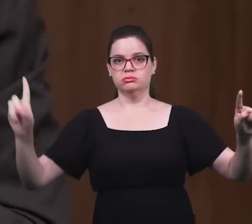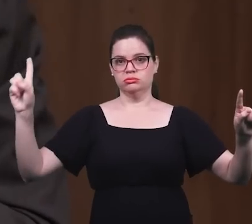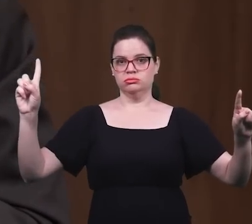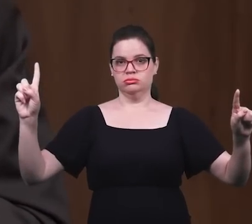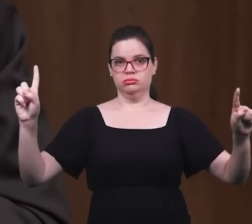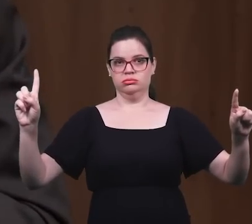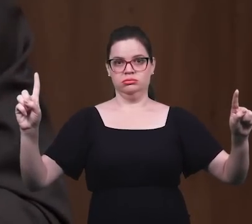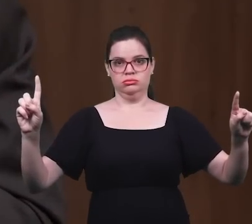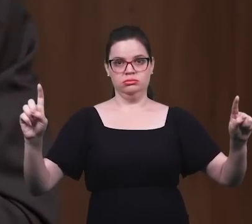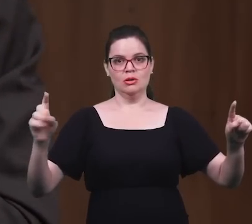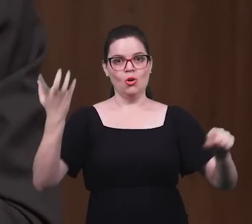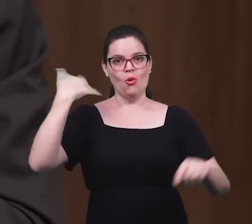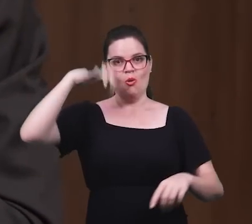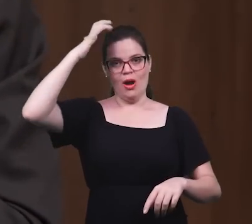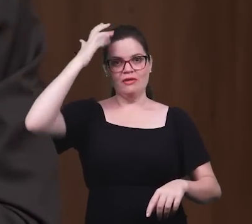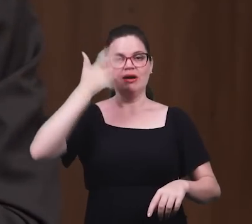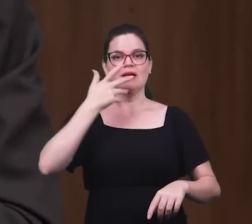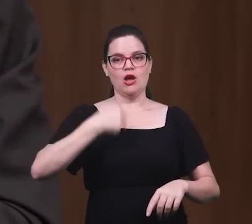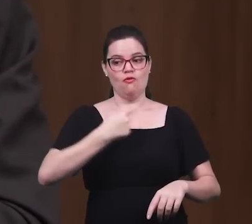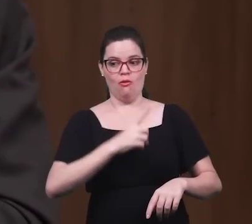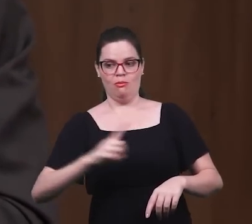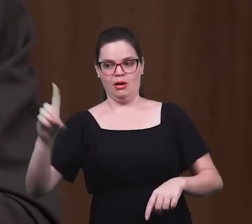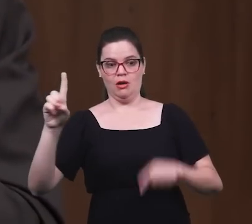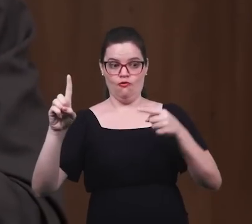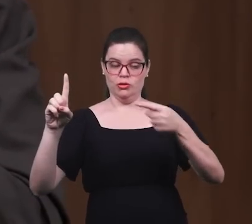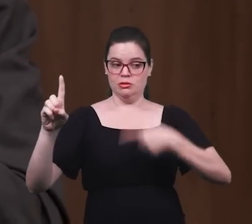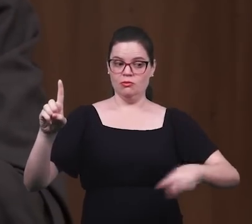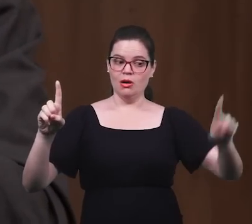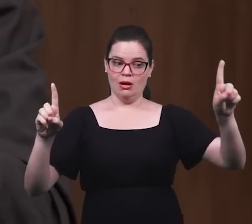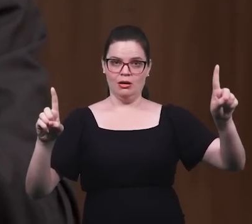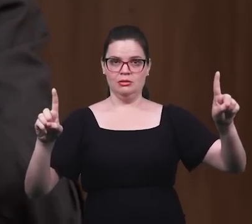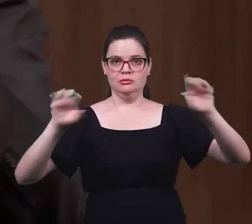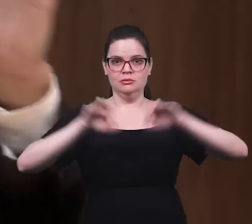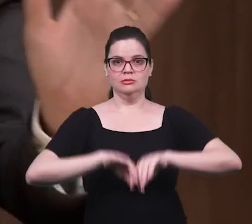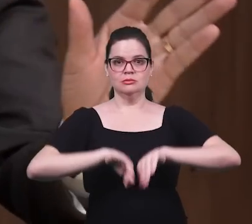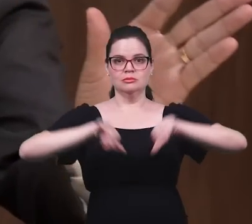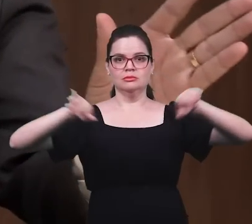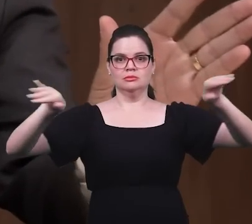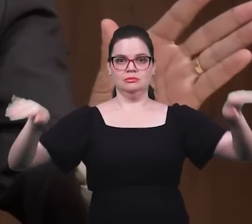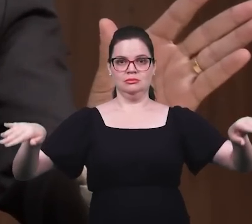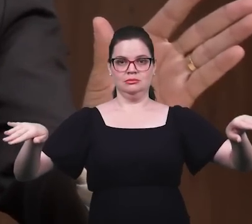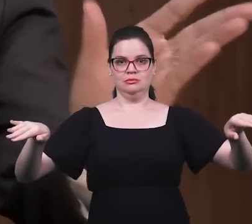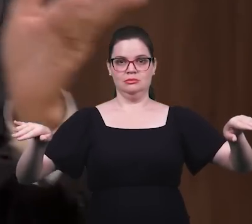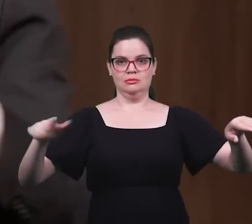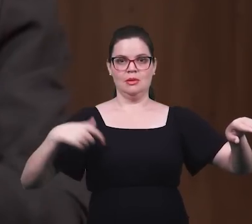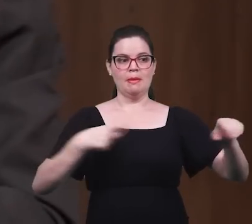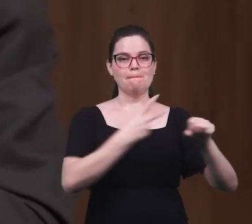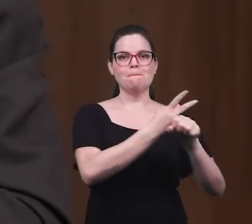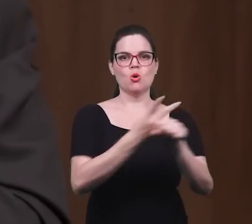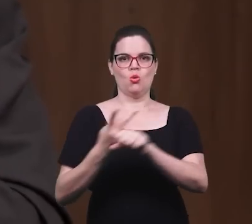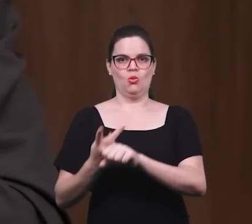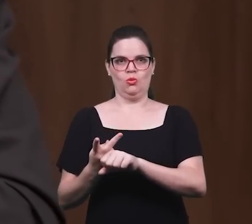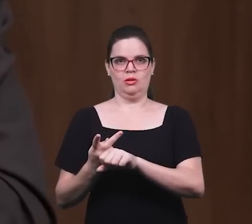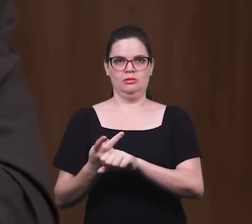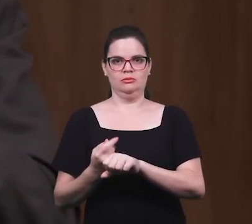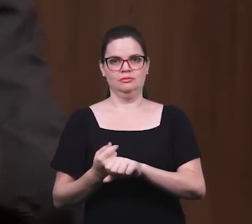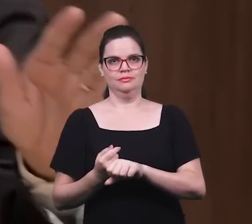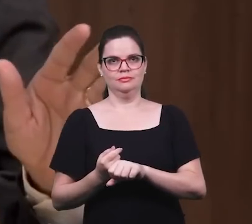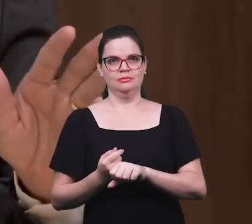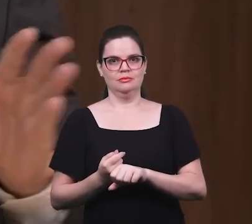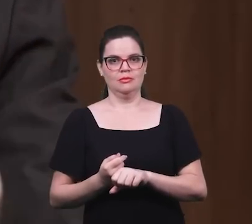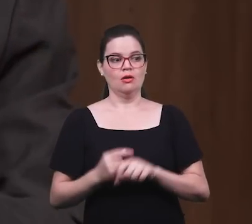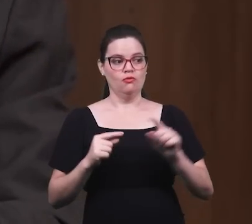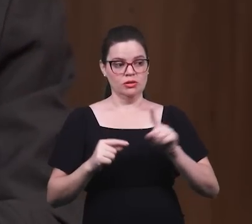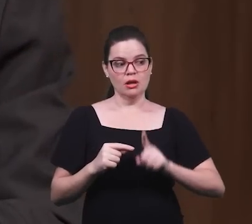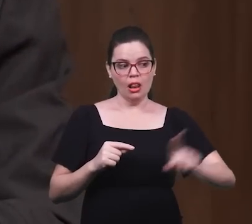para um lado e você vai, olha a expressão minha, você vai por outro caminho. Então você vai para cá e eu vou para